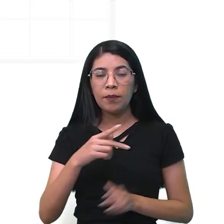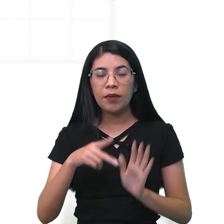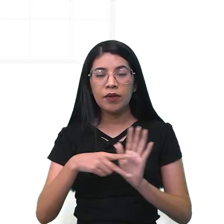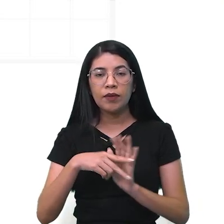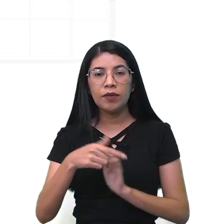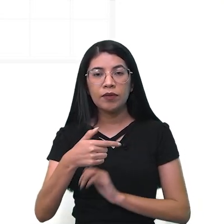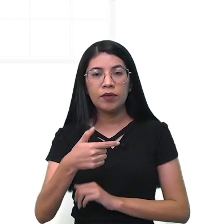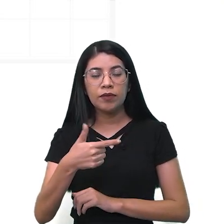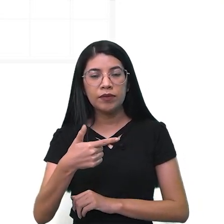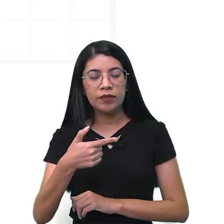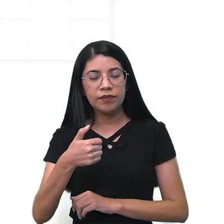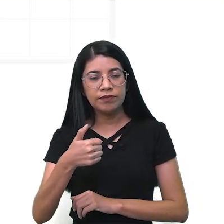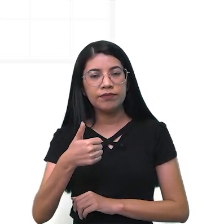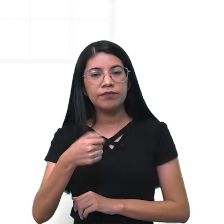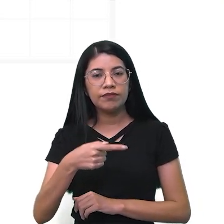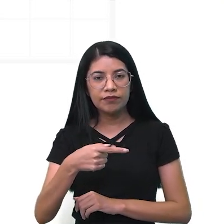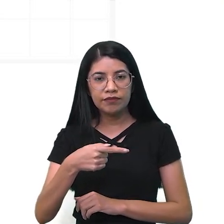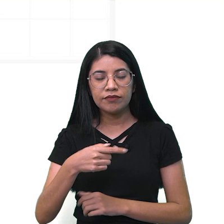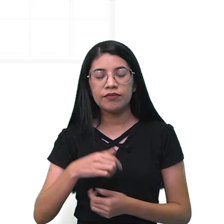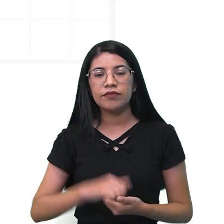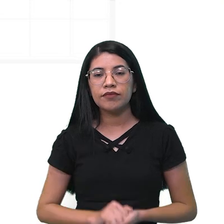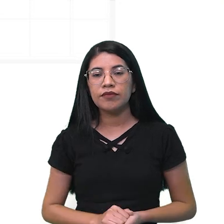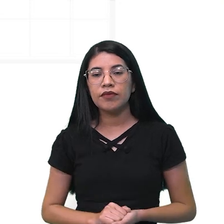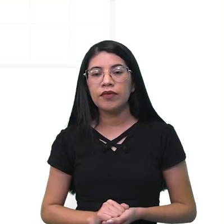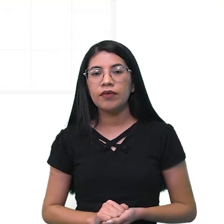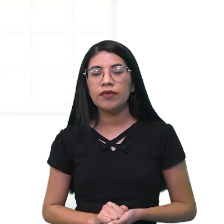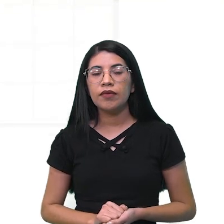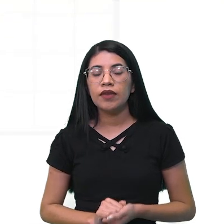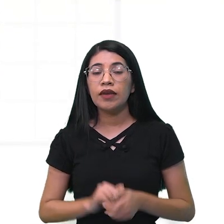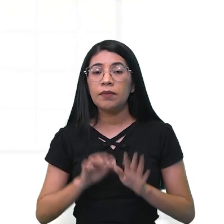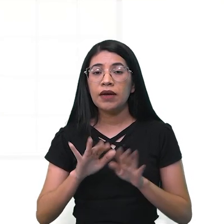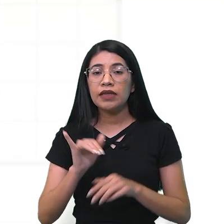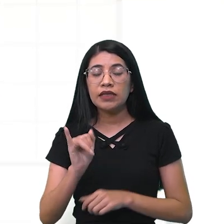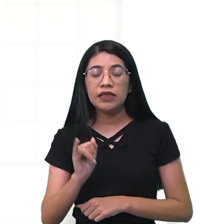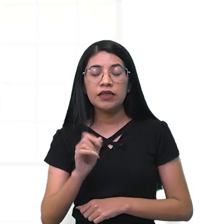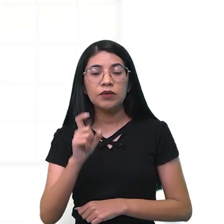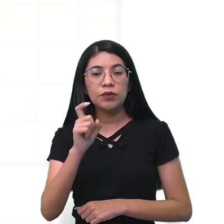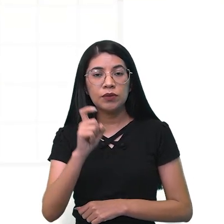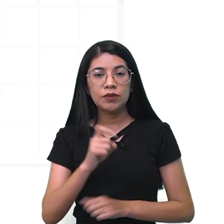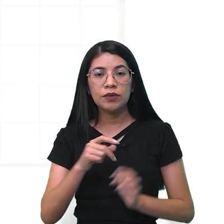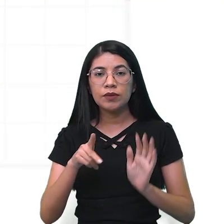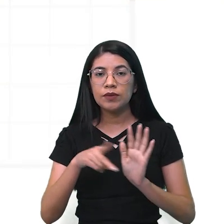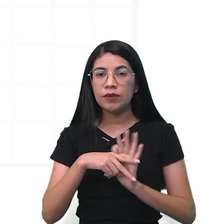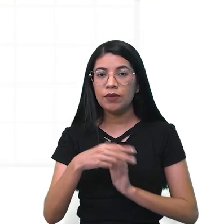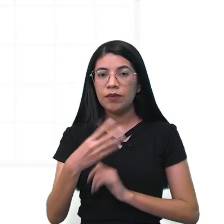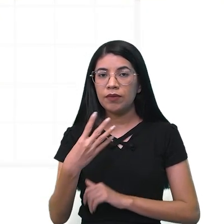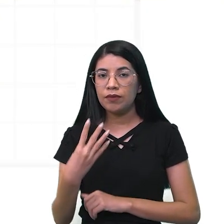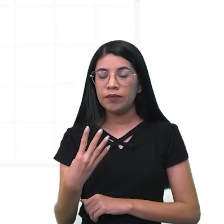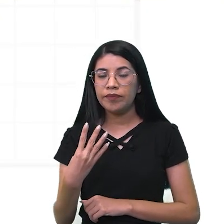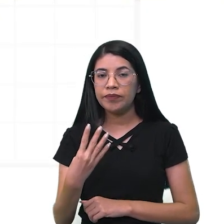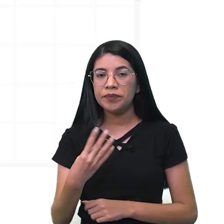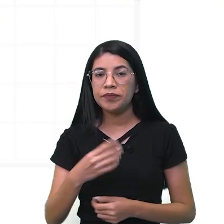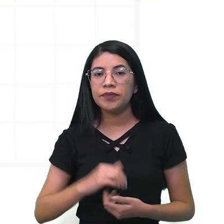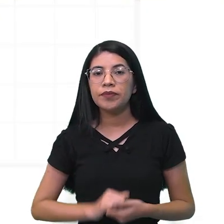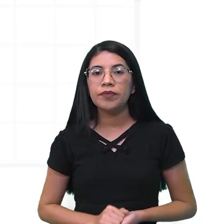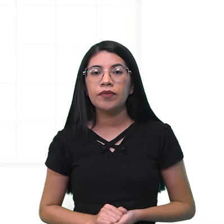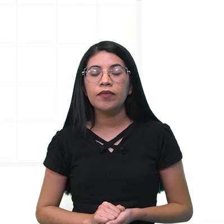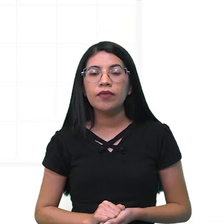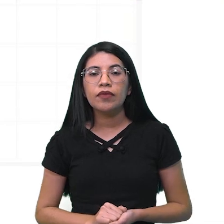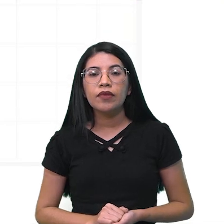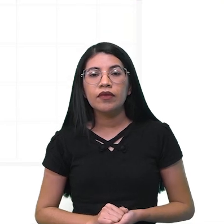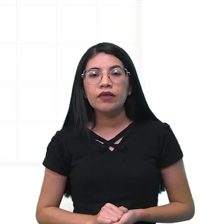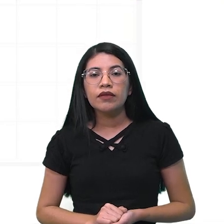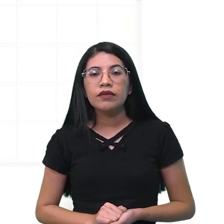centímetros. Para o caso, né, claro, do x ser igual a 4.